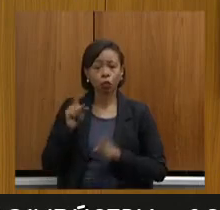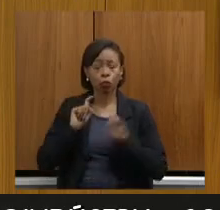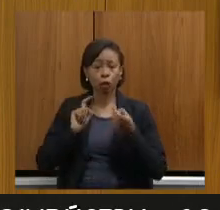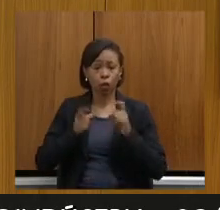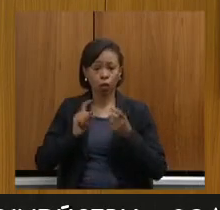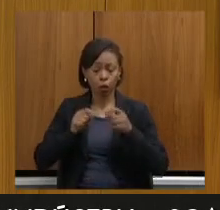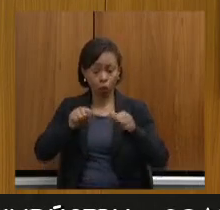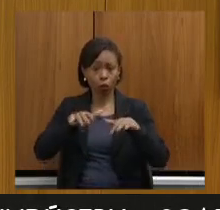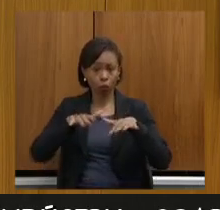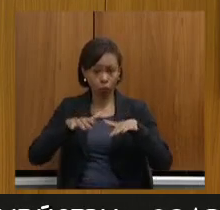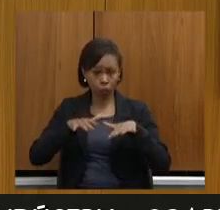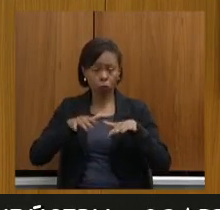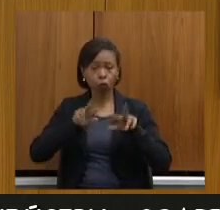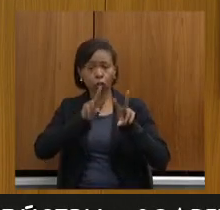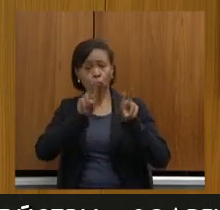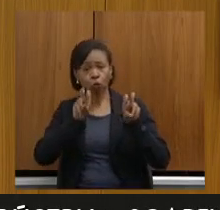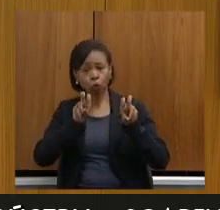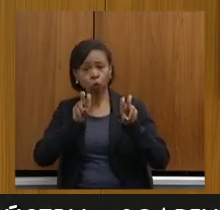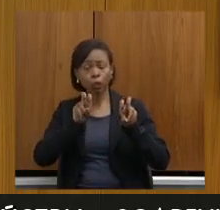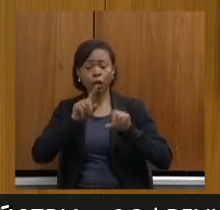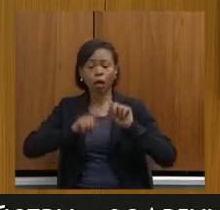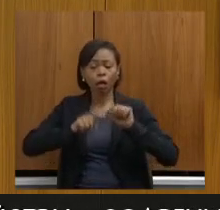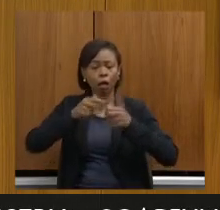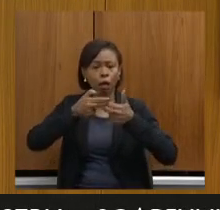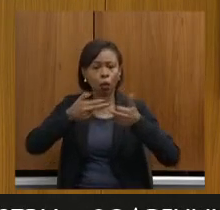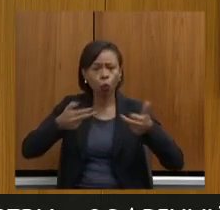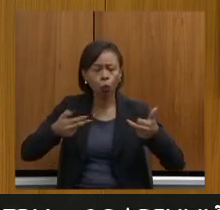tratar dos recursos hídricos